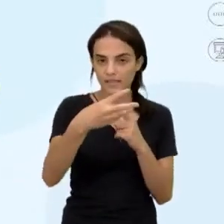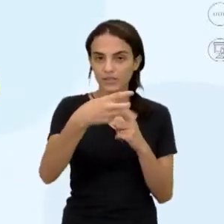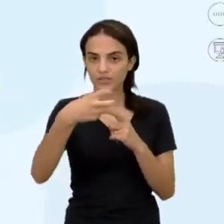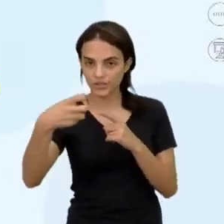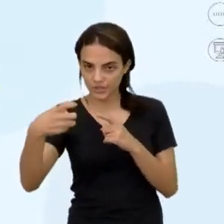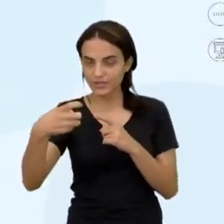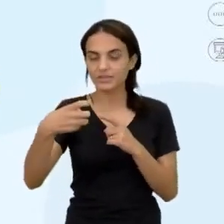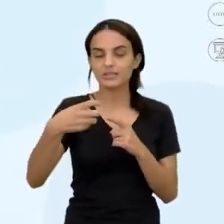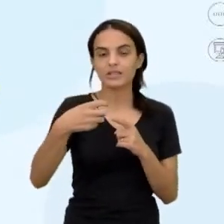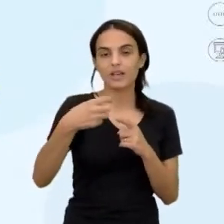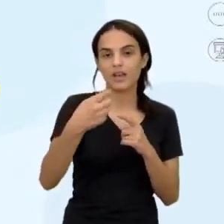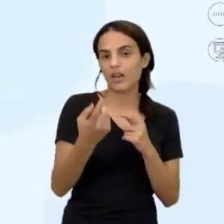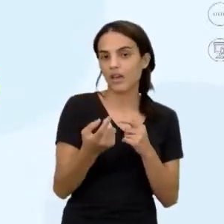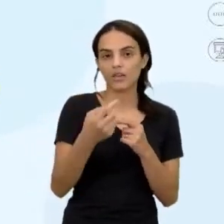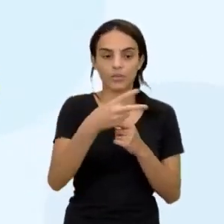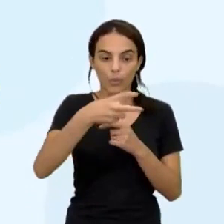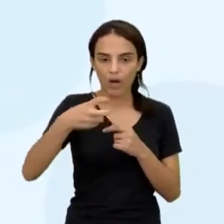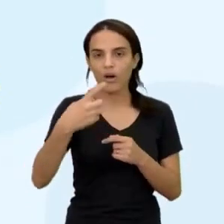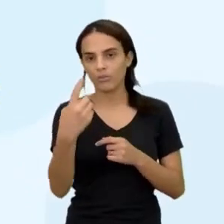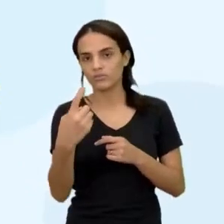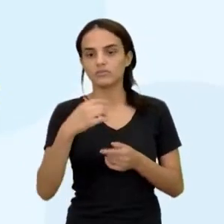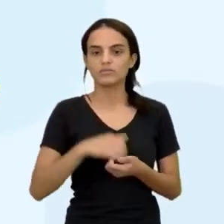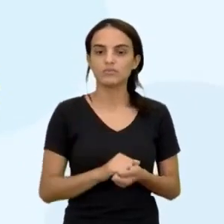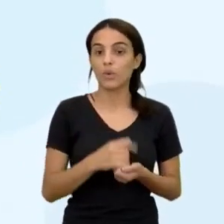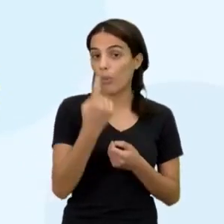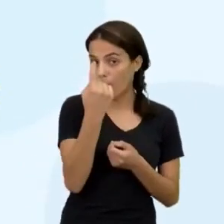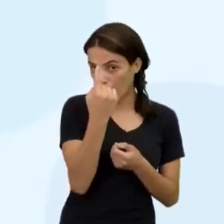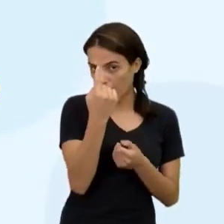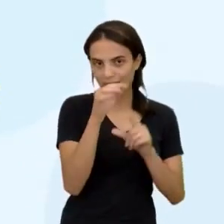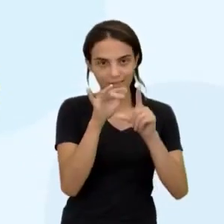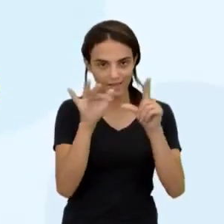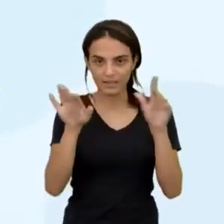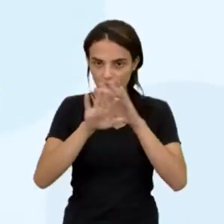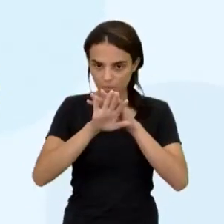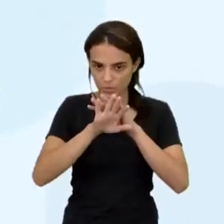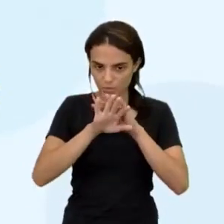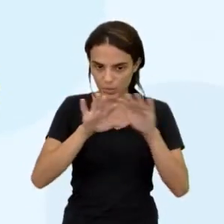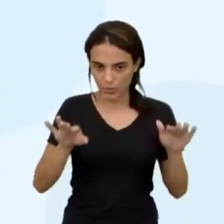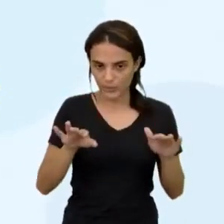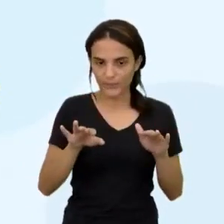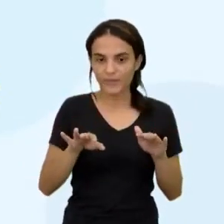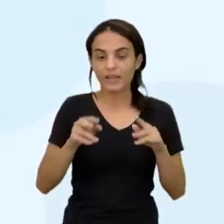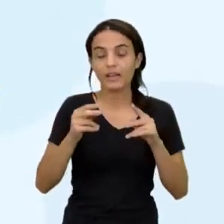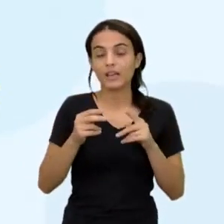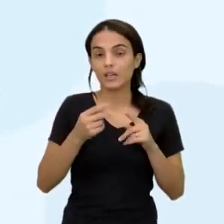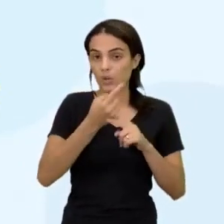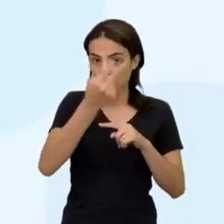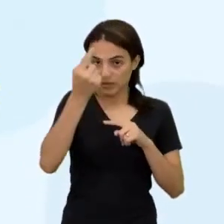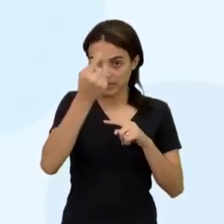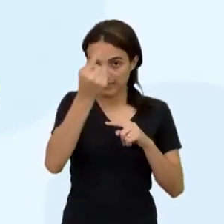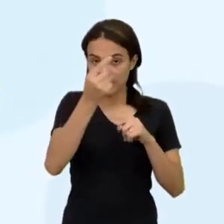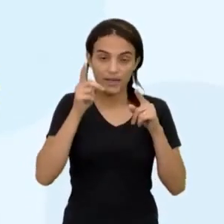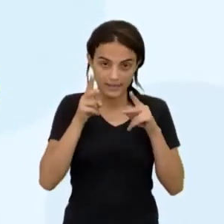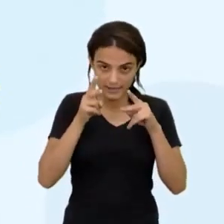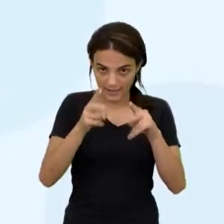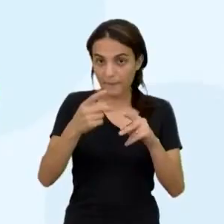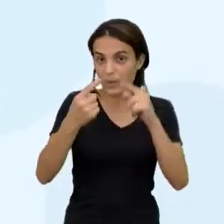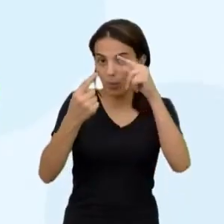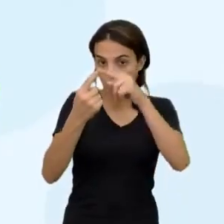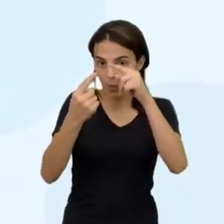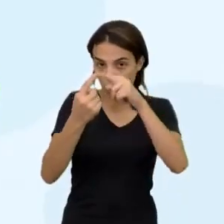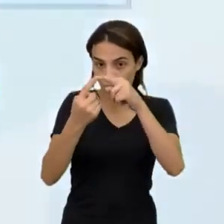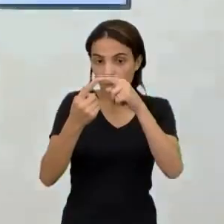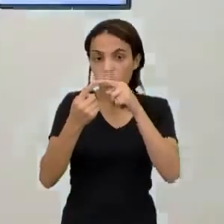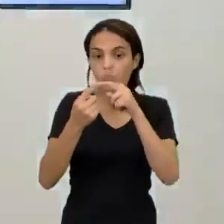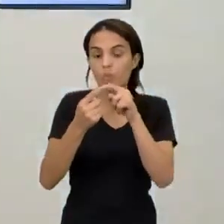a 1, algo desse tipo, ó, uma única letra e o expoente aqui é sempre 1, ó. Quando o número não tem ninguém em cima, é porque